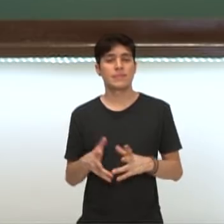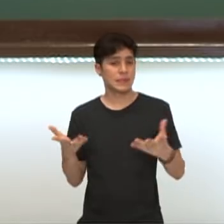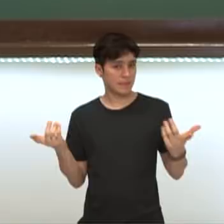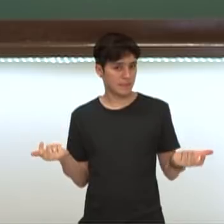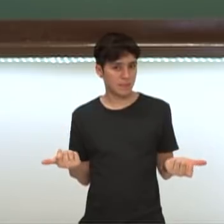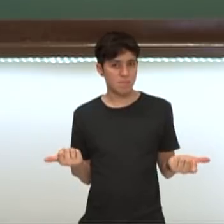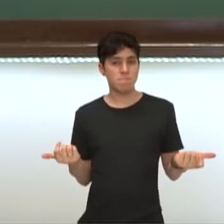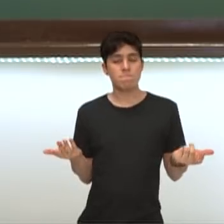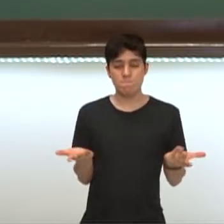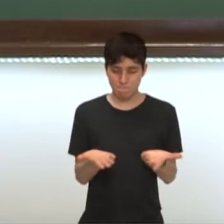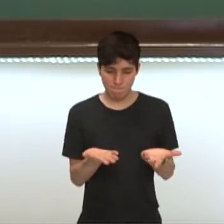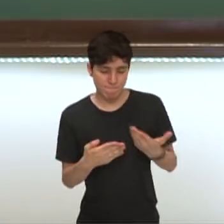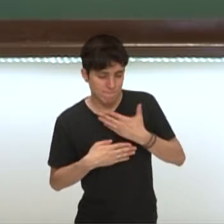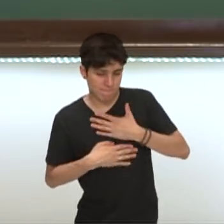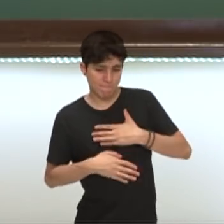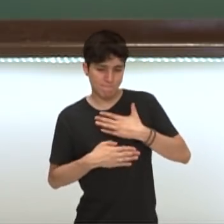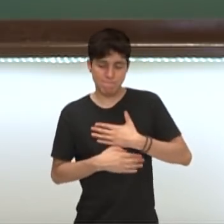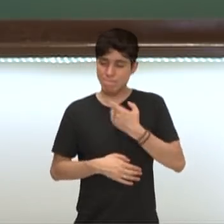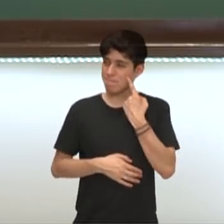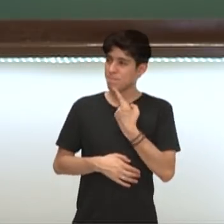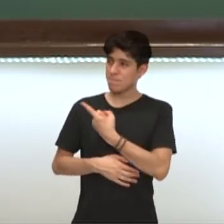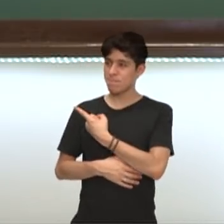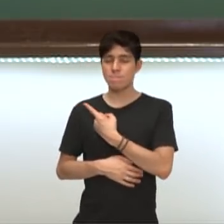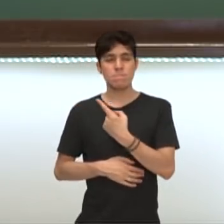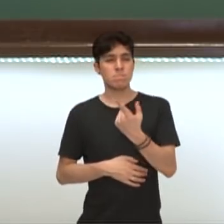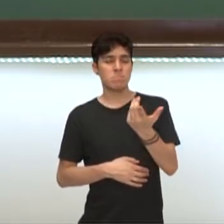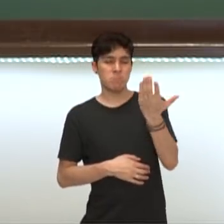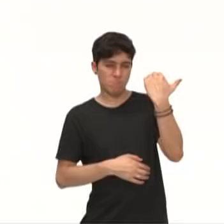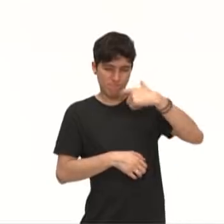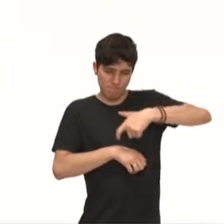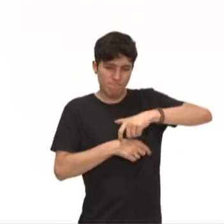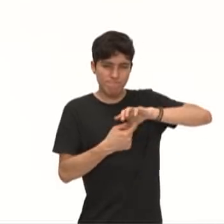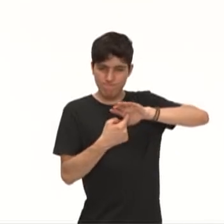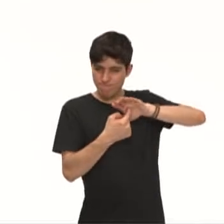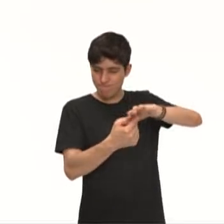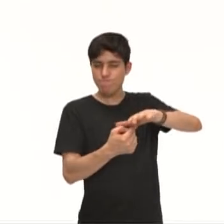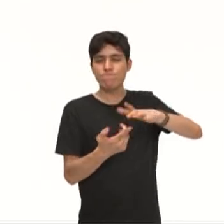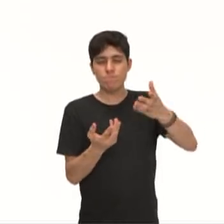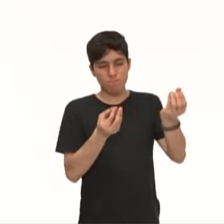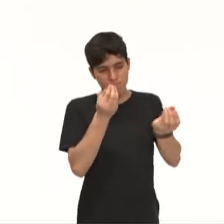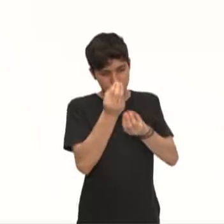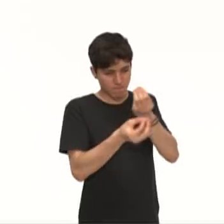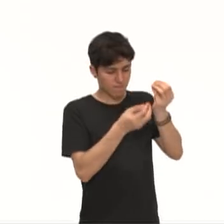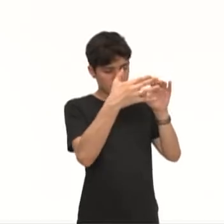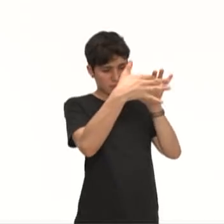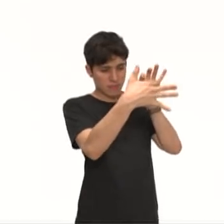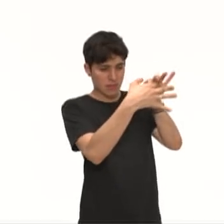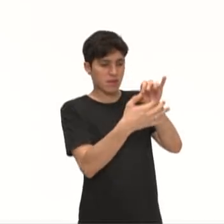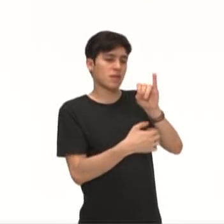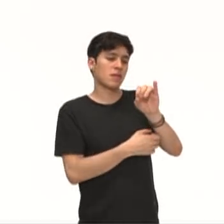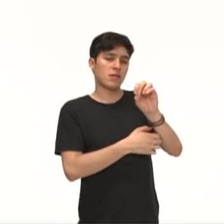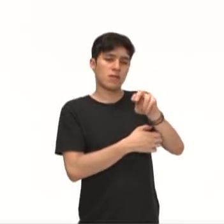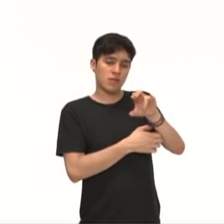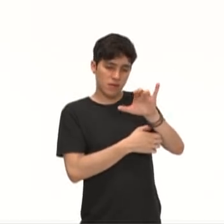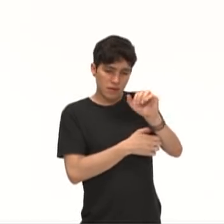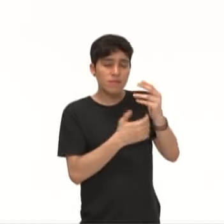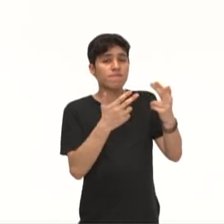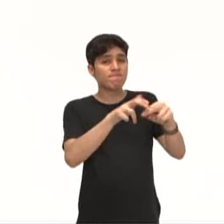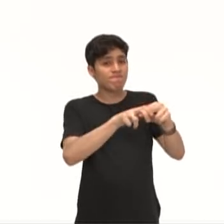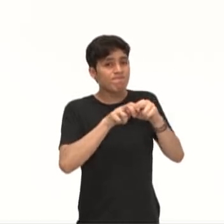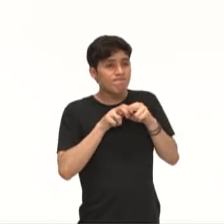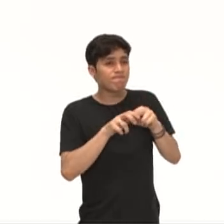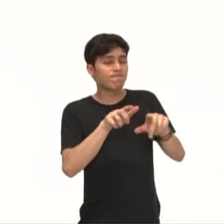Vamos lá, gente. Essa é bem tranquilinha. A gente viu agora há pouco ali a formulação dela, né? No caso, a gente está pedindo uma ligação iônica, portanto, letra